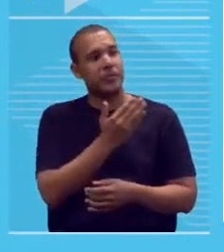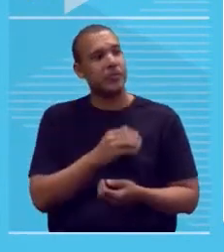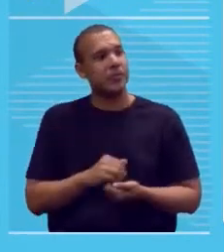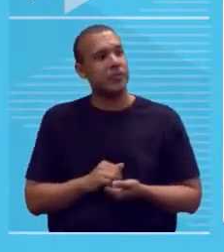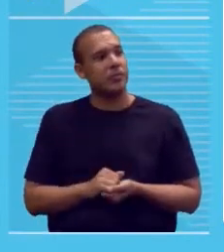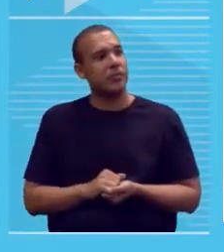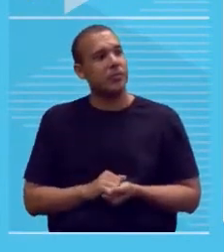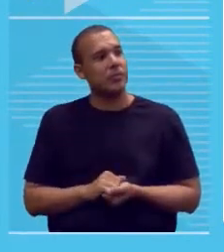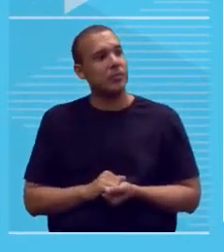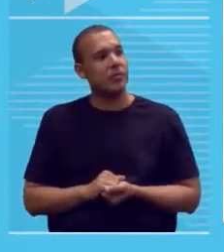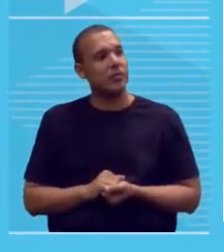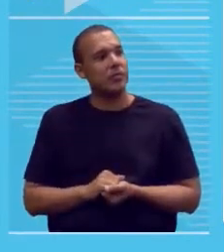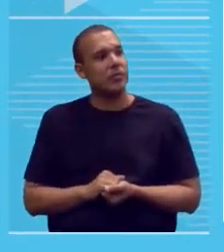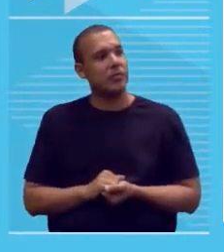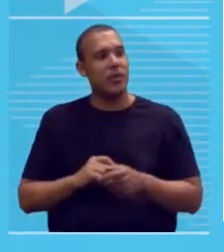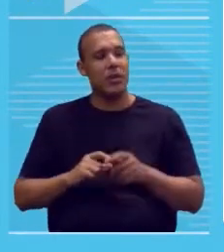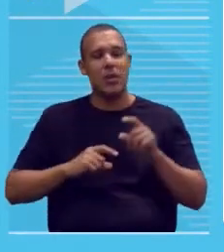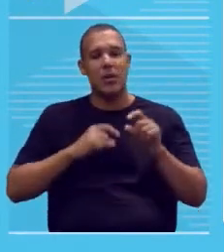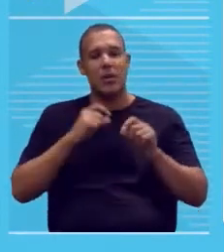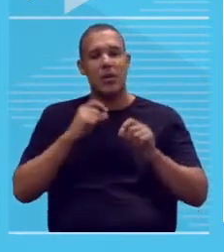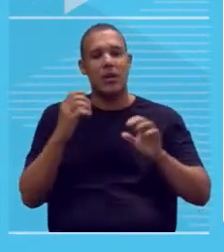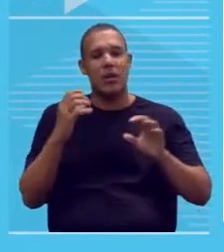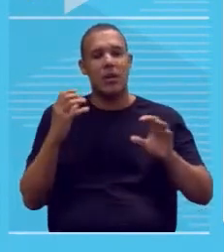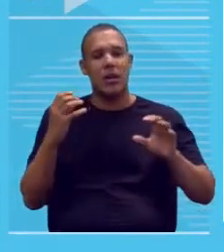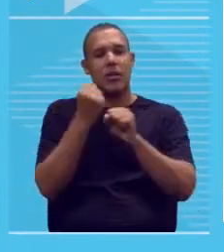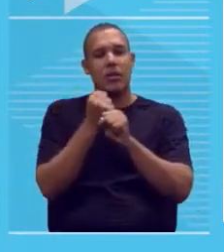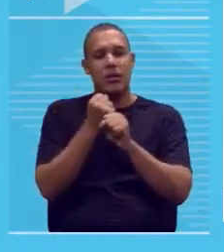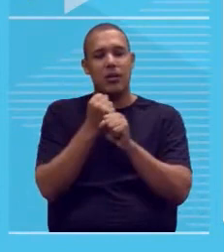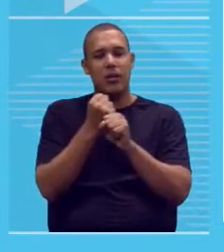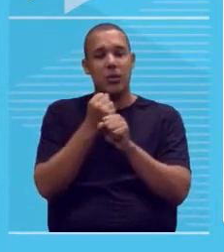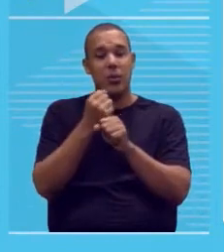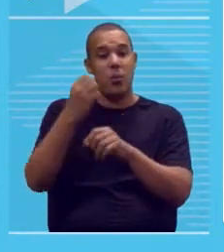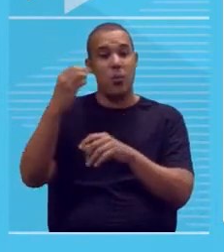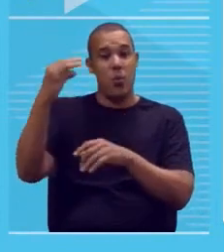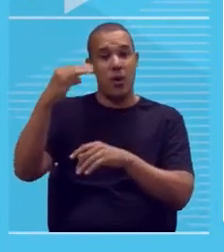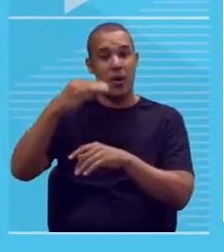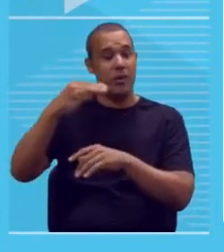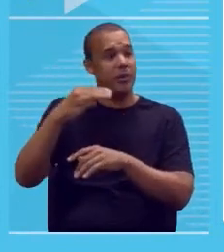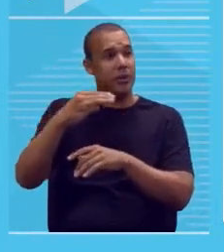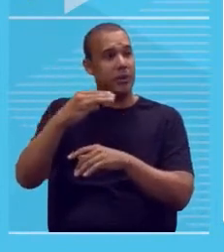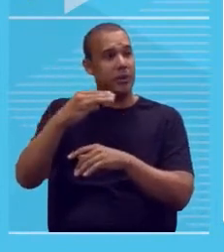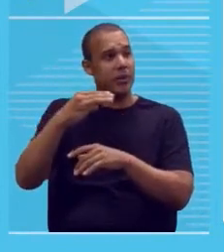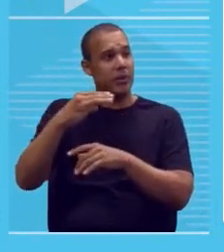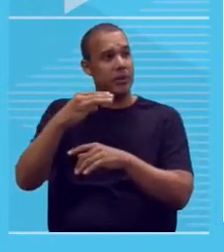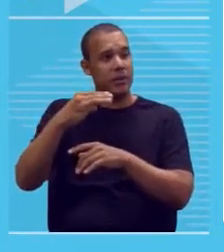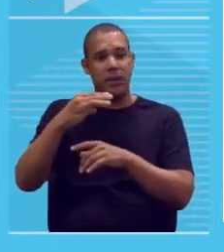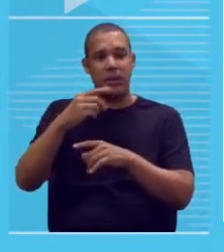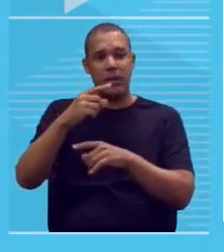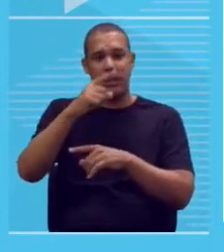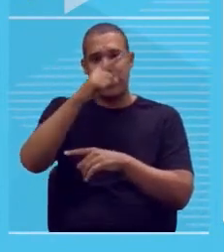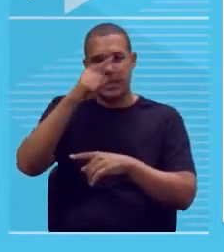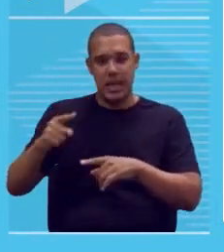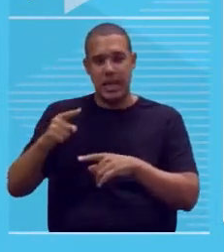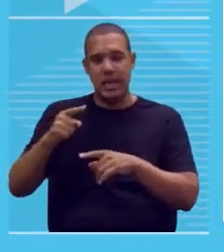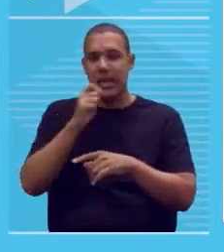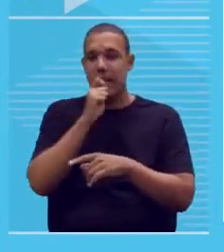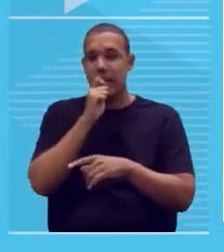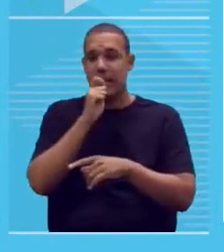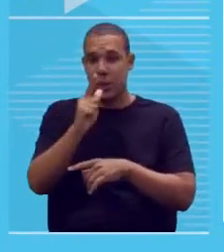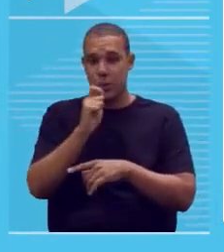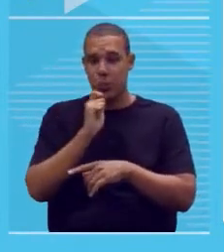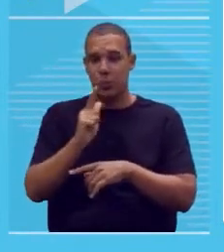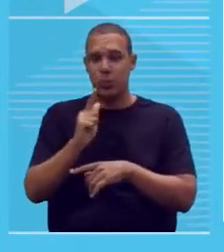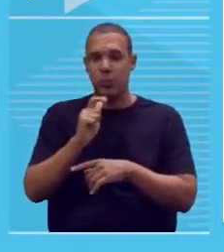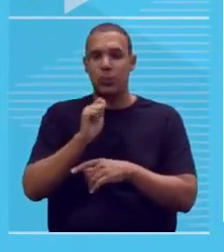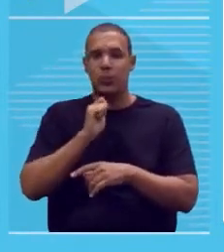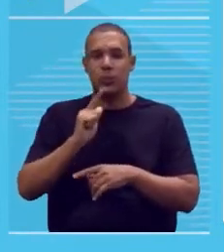Eu quero que você calcule para mim o coeficiente angular desta reta em azul.